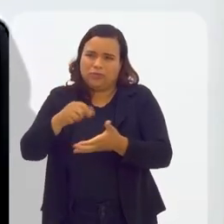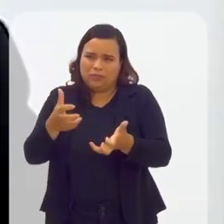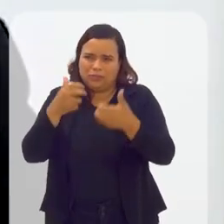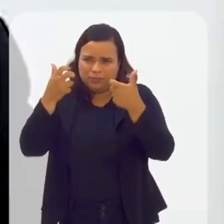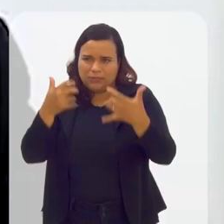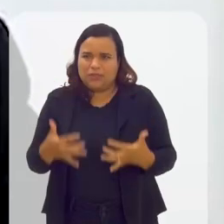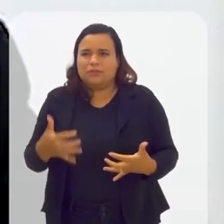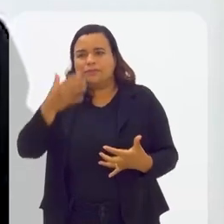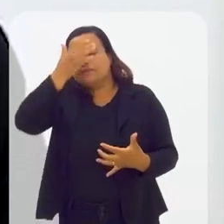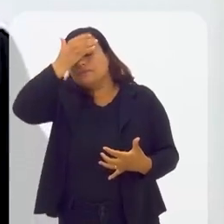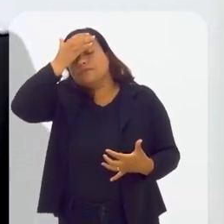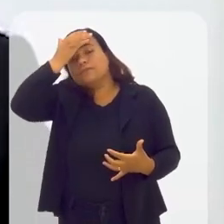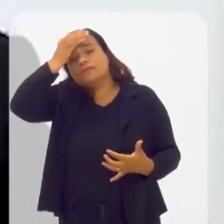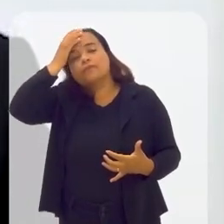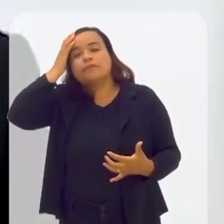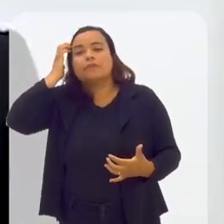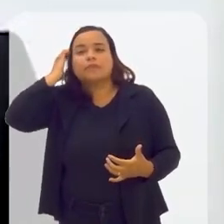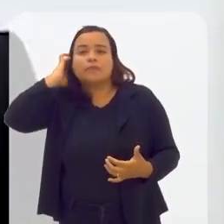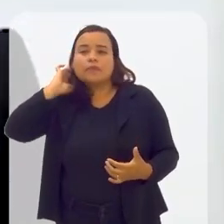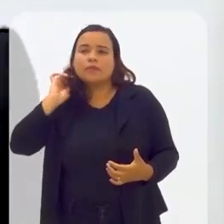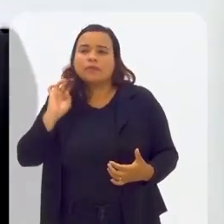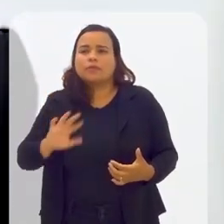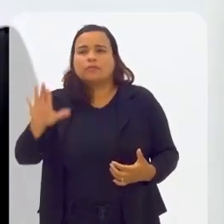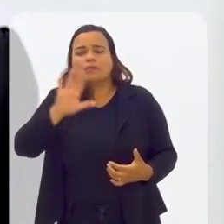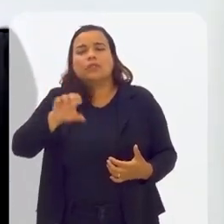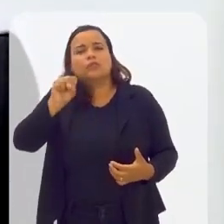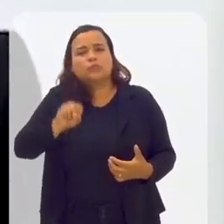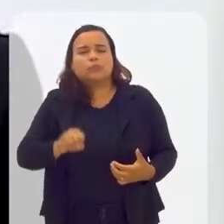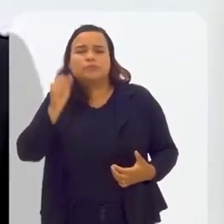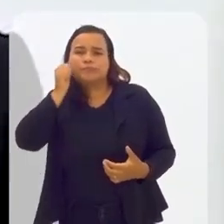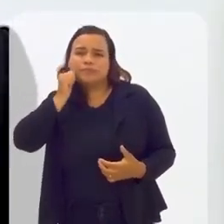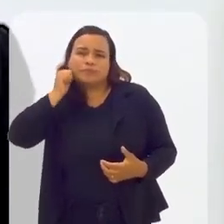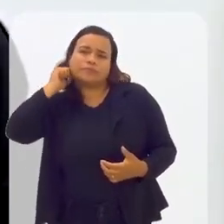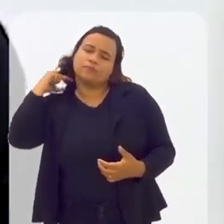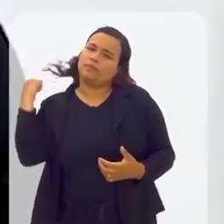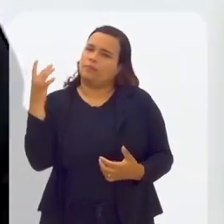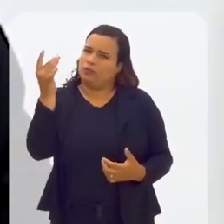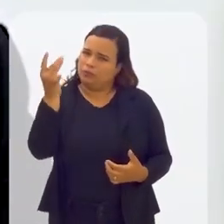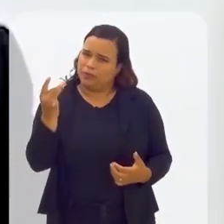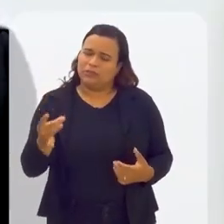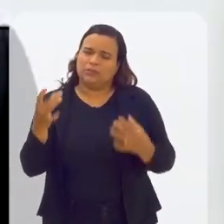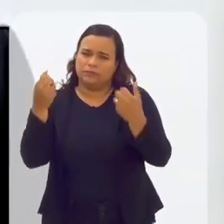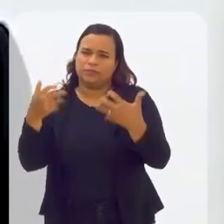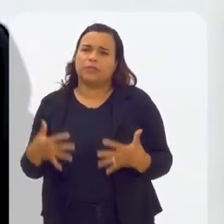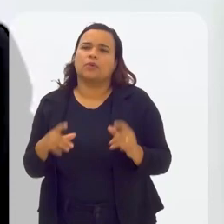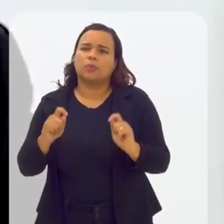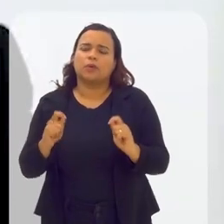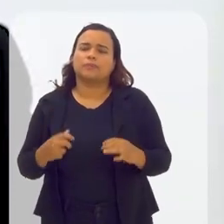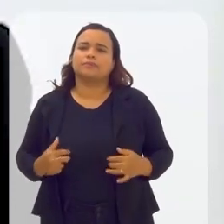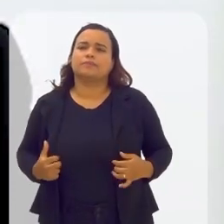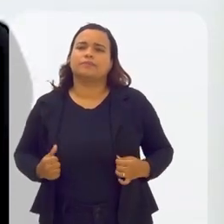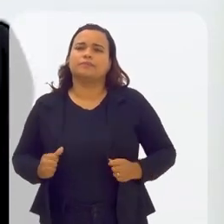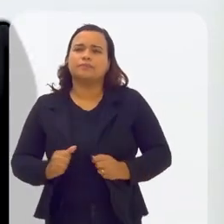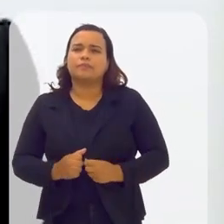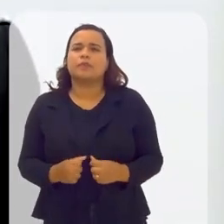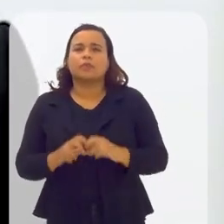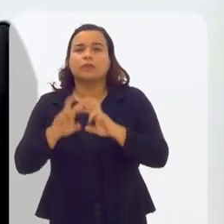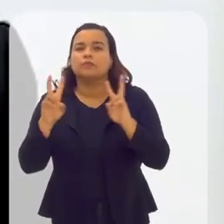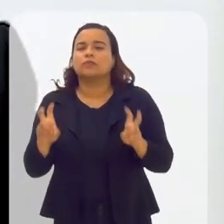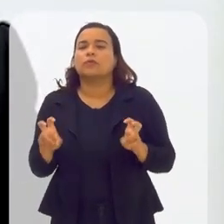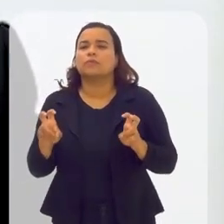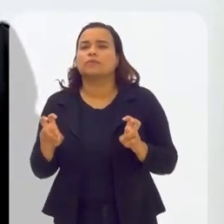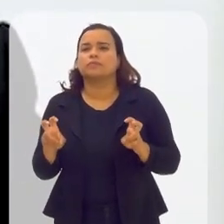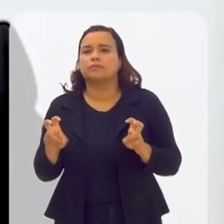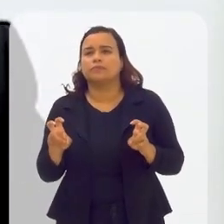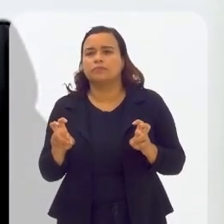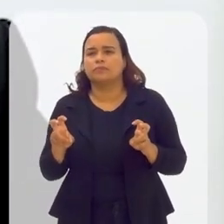queria falar, na hora que eu estou falando, a Sul, tá? Eu queria falar um ponto específico, evidentemente,